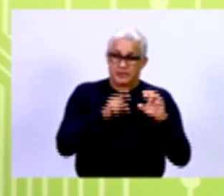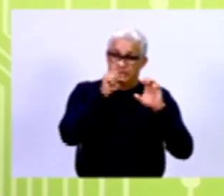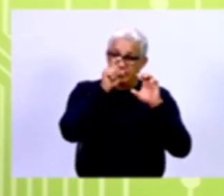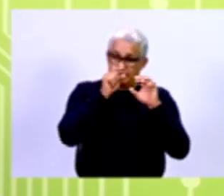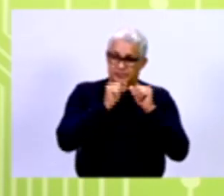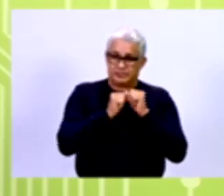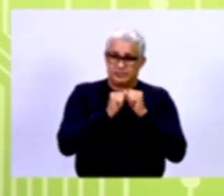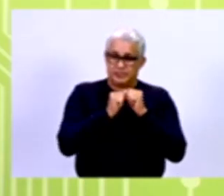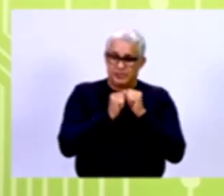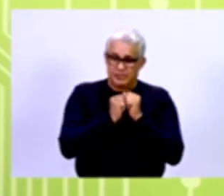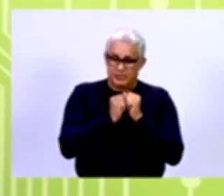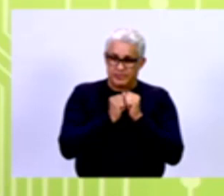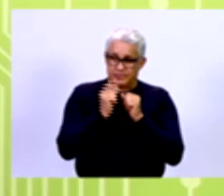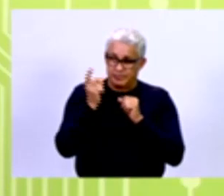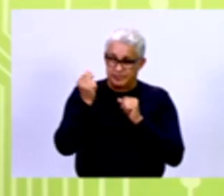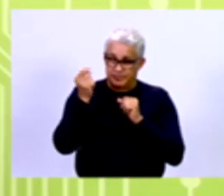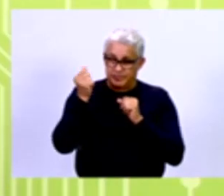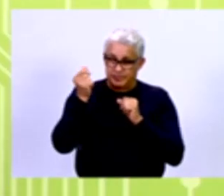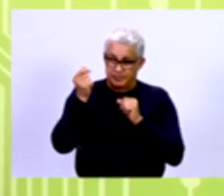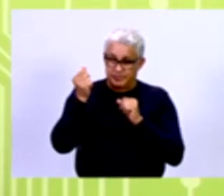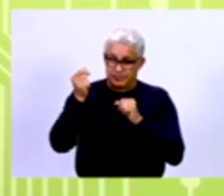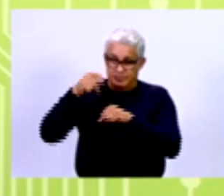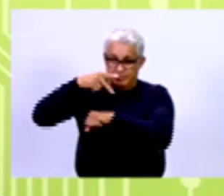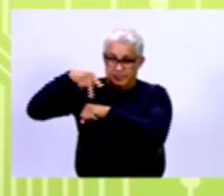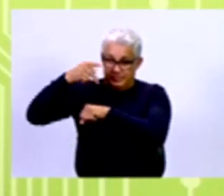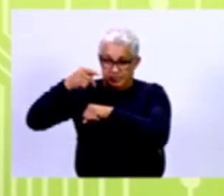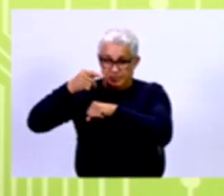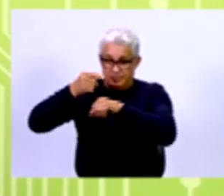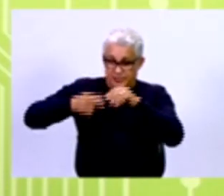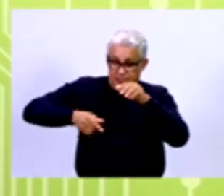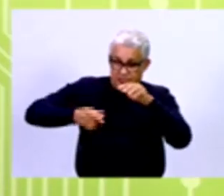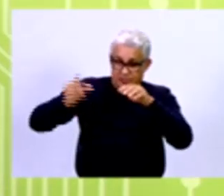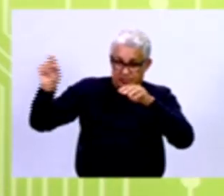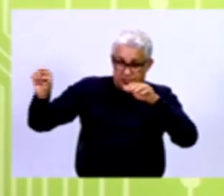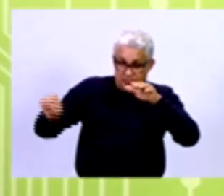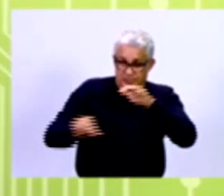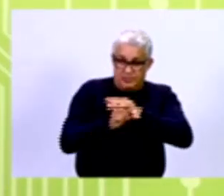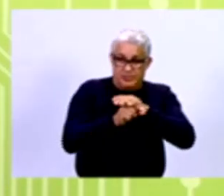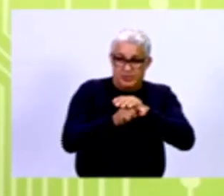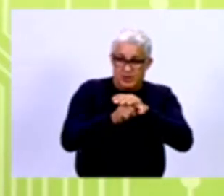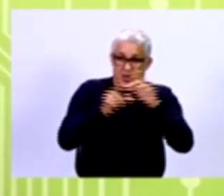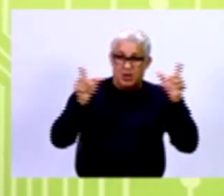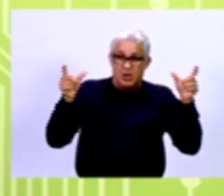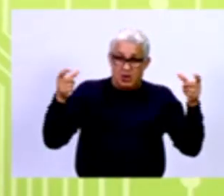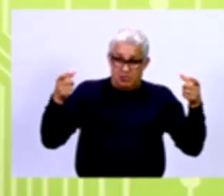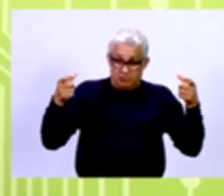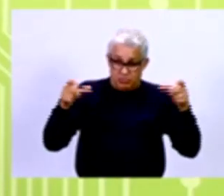como a entrada de moeda externa mostrou uma tendência de queda, né,